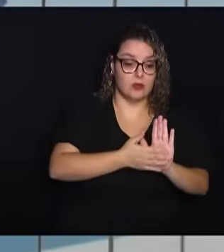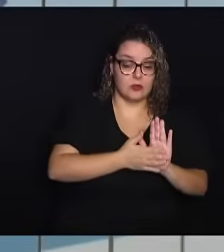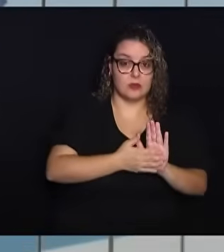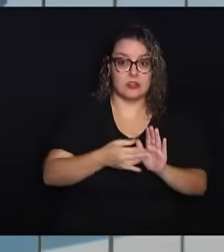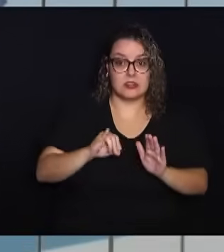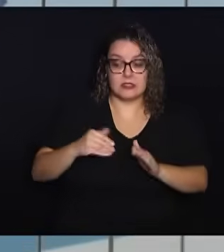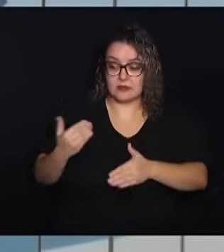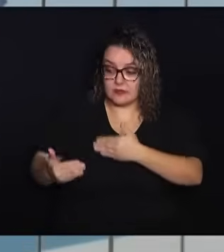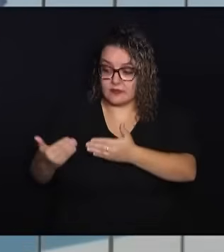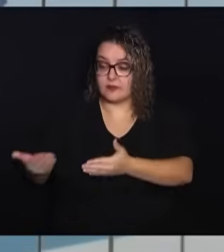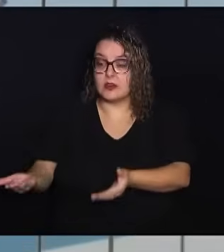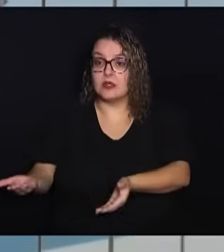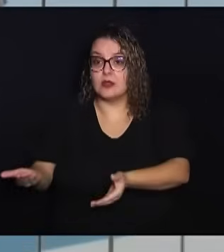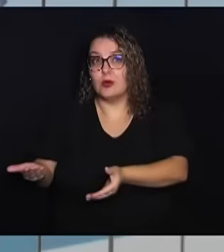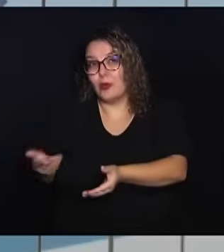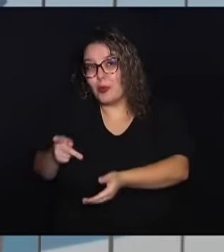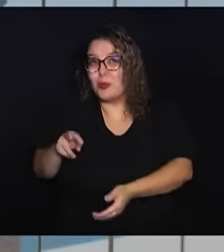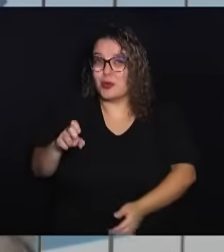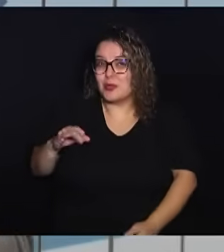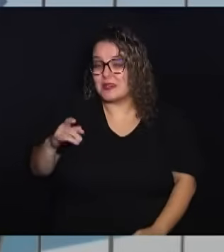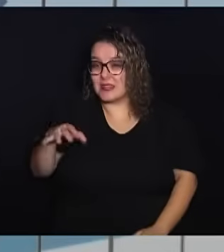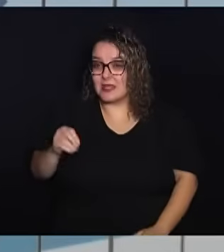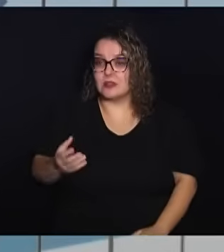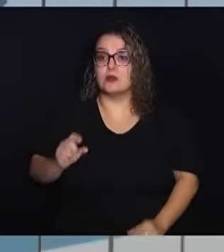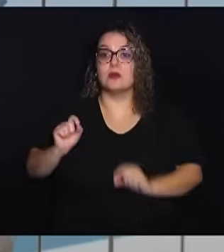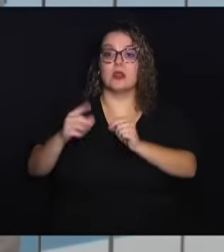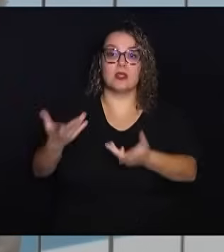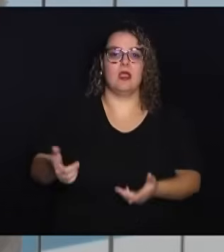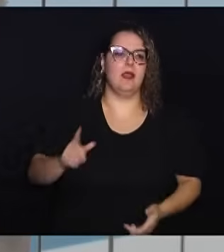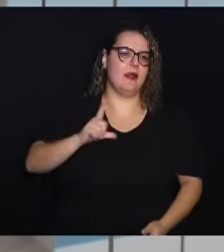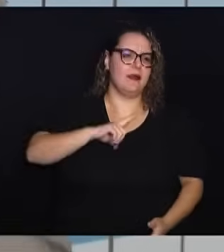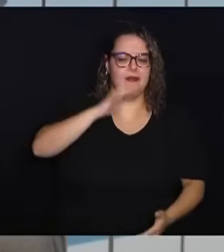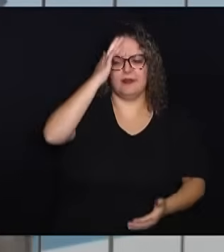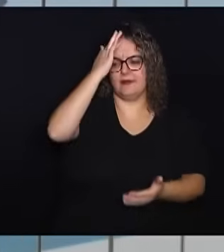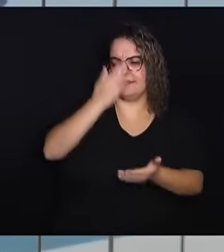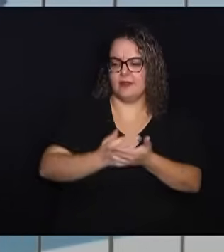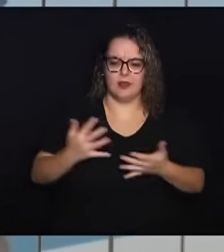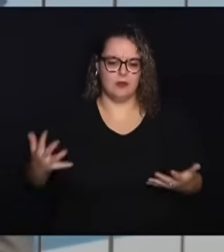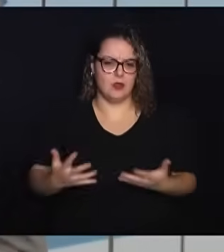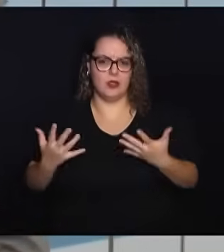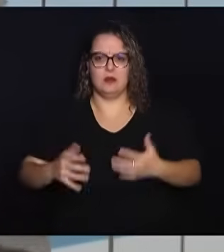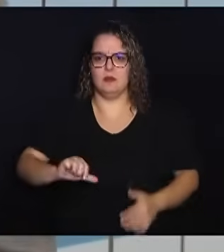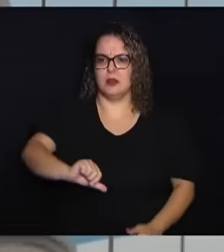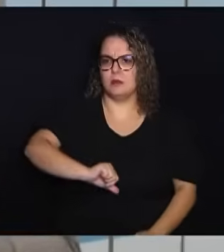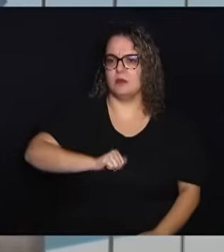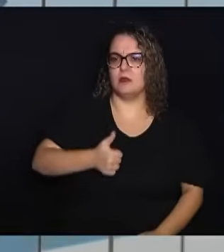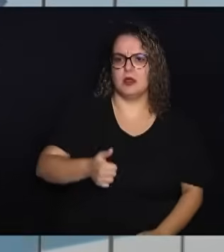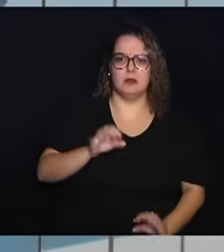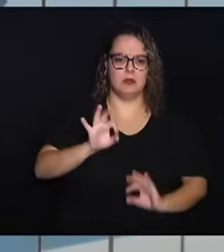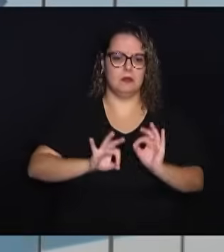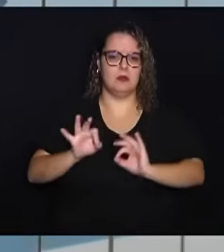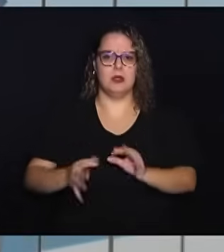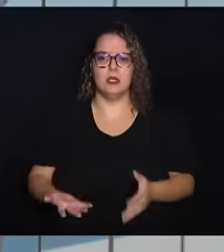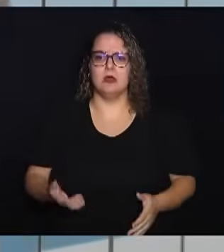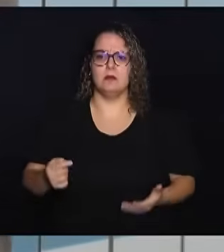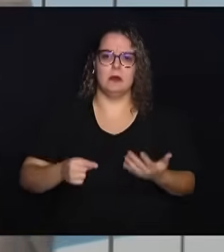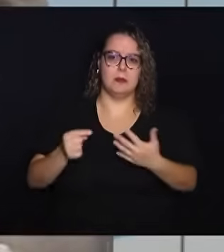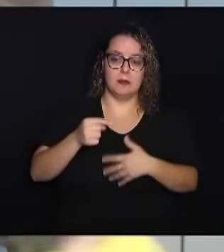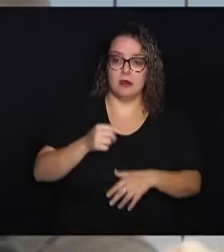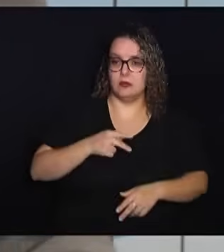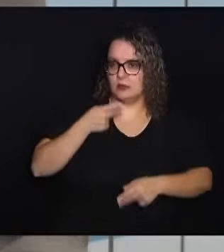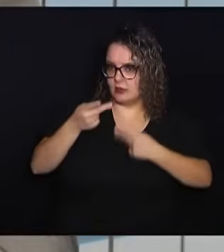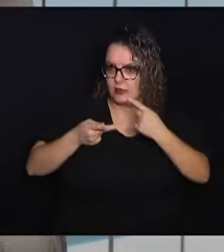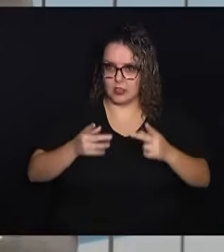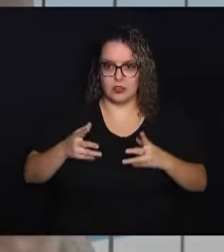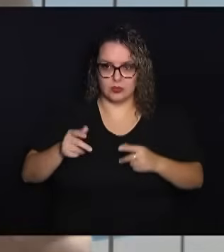passar pelo processo? Você ter fé, você ter determinação, motivação, resiliência, preparo, não sei o quê.